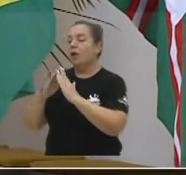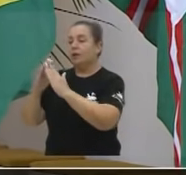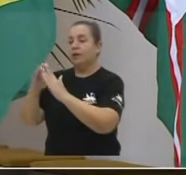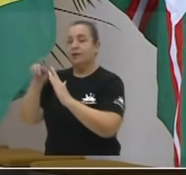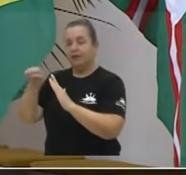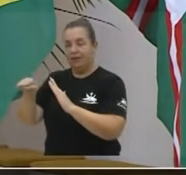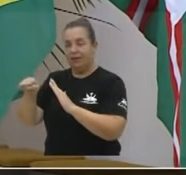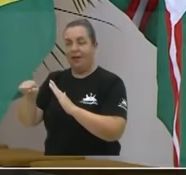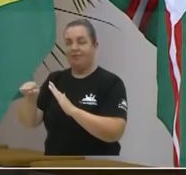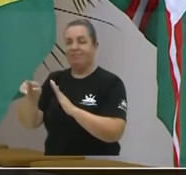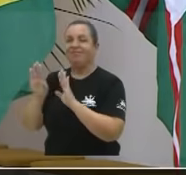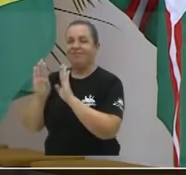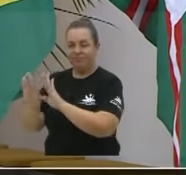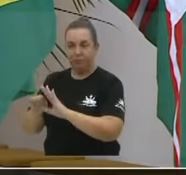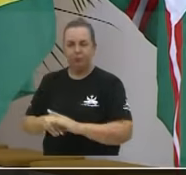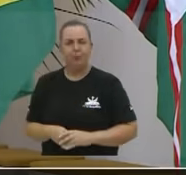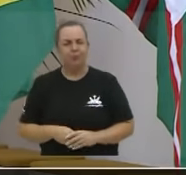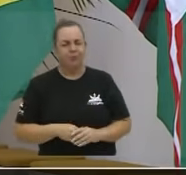E nesses